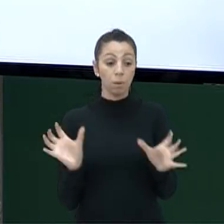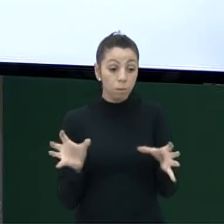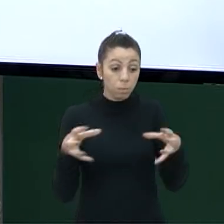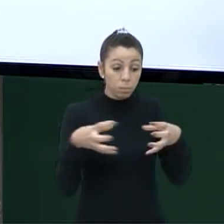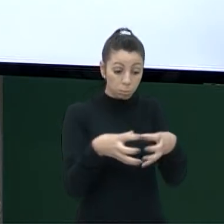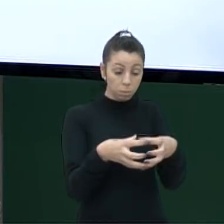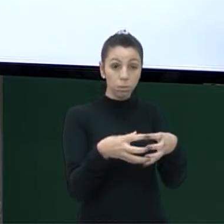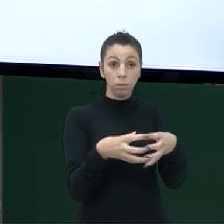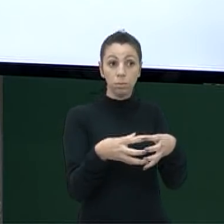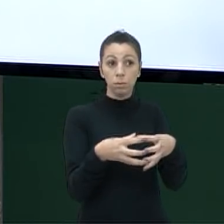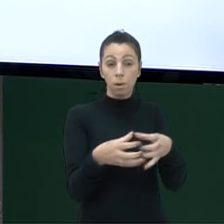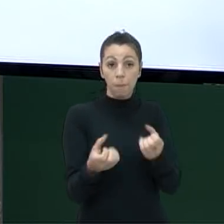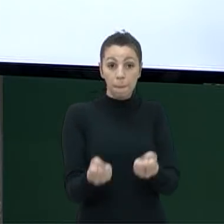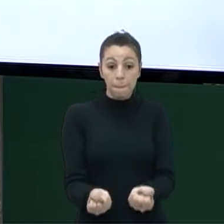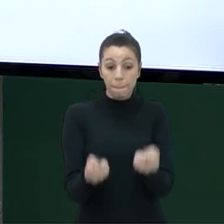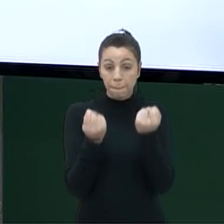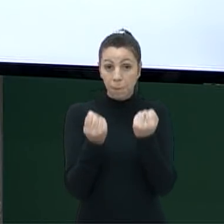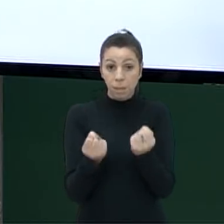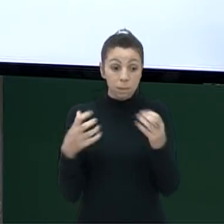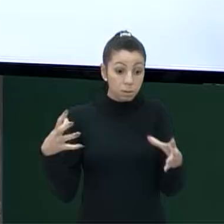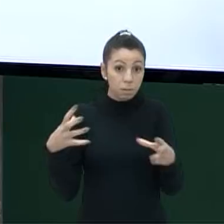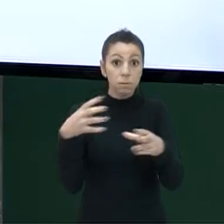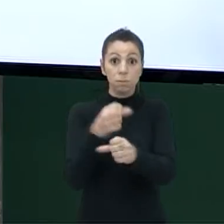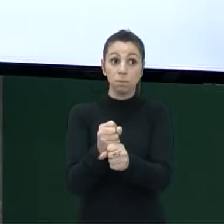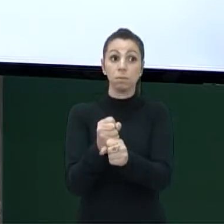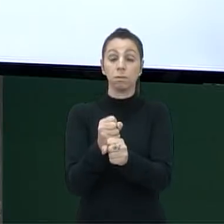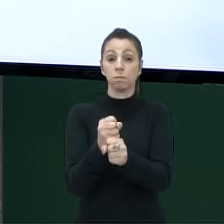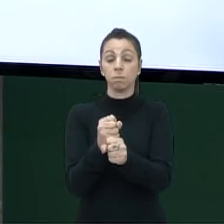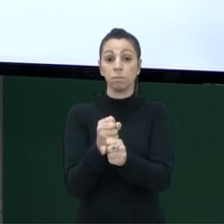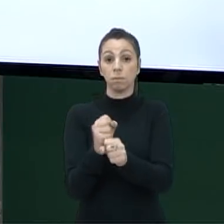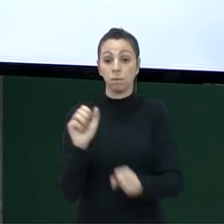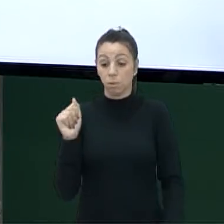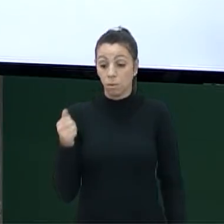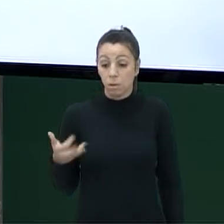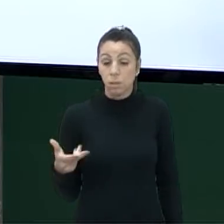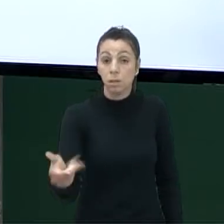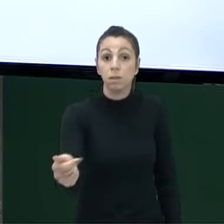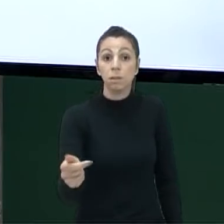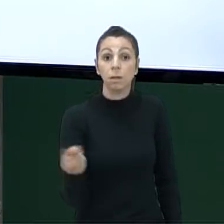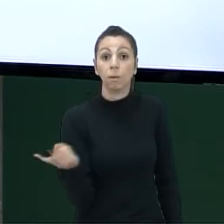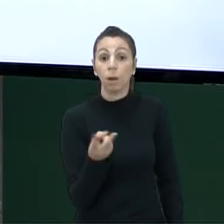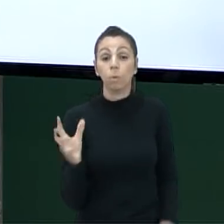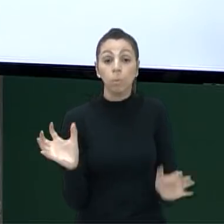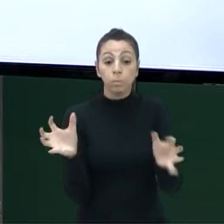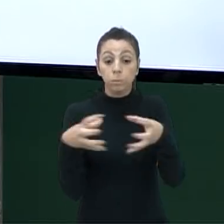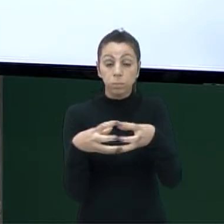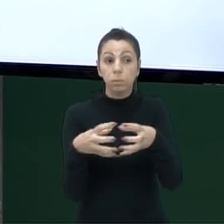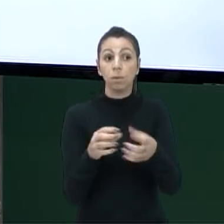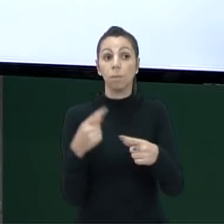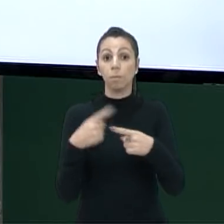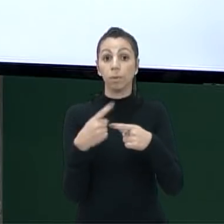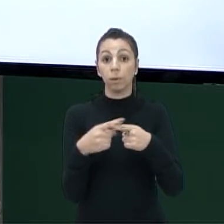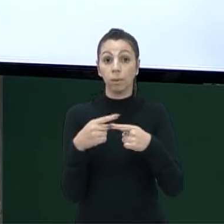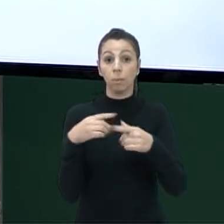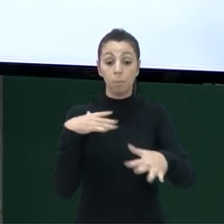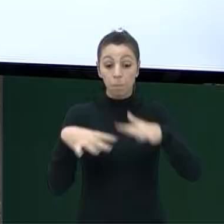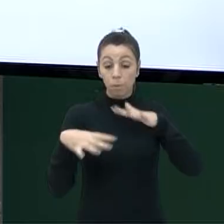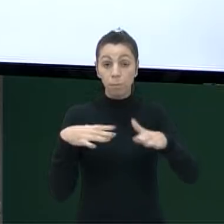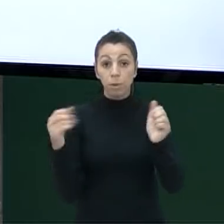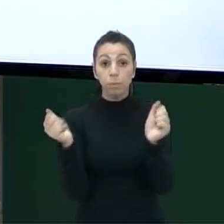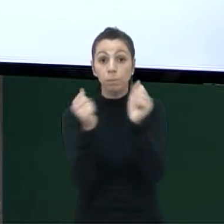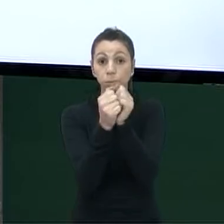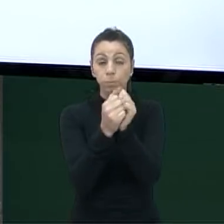Então a massa tem que ser somada, a aceleração é do conjunto, certo? Porque o movimento é de todo mundo aqui